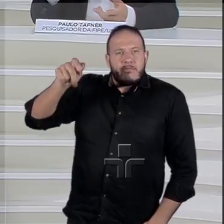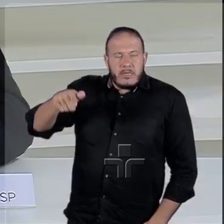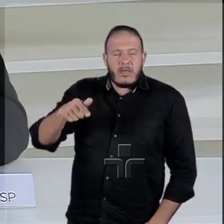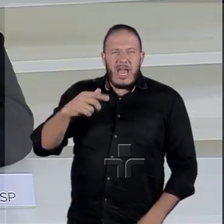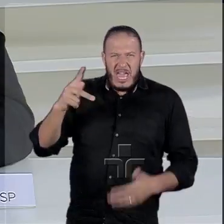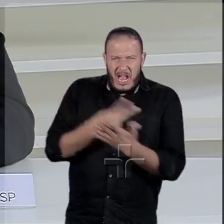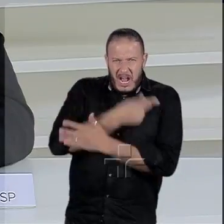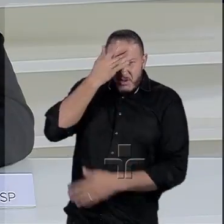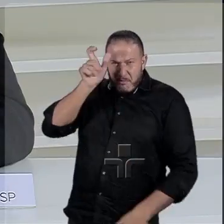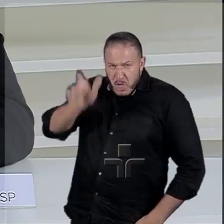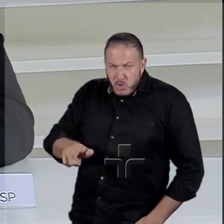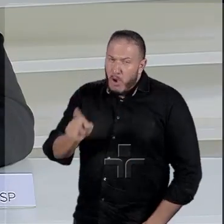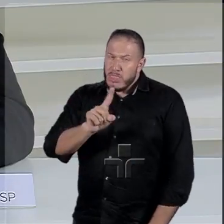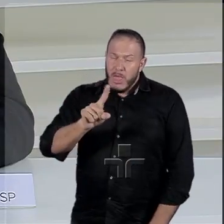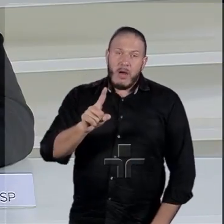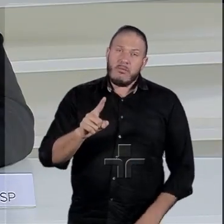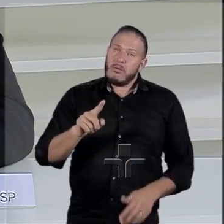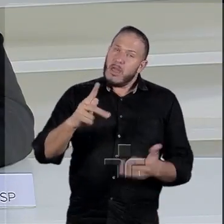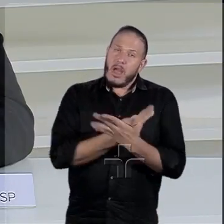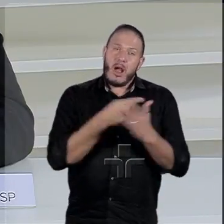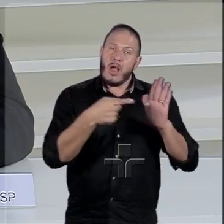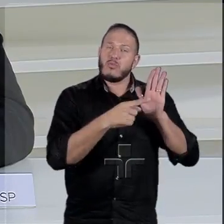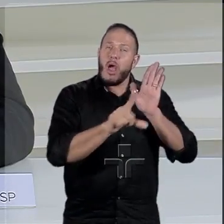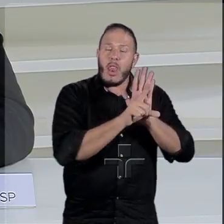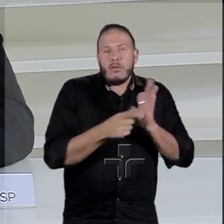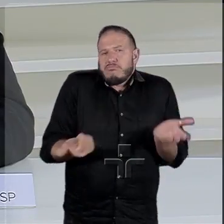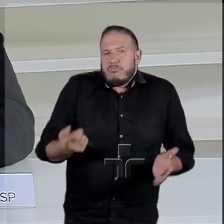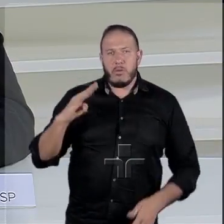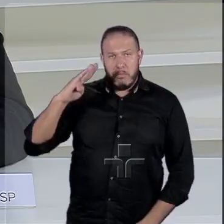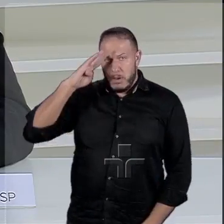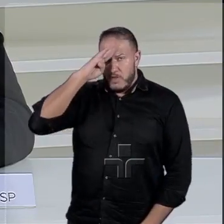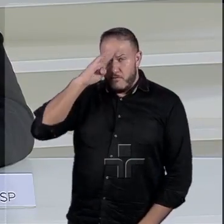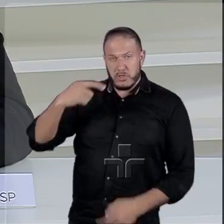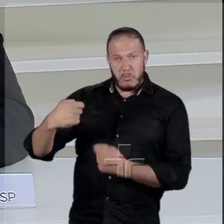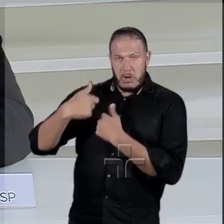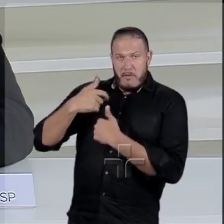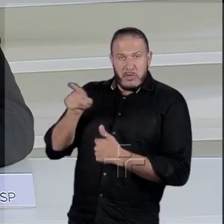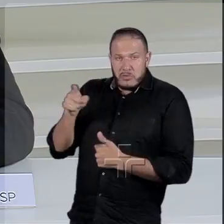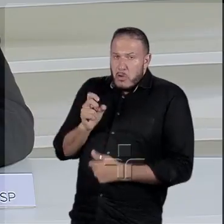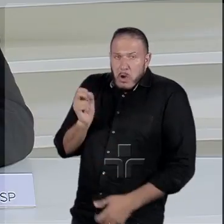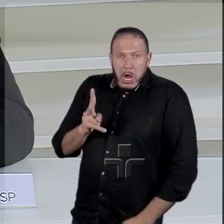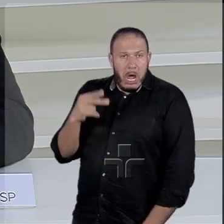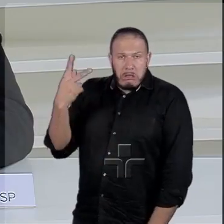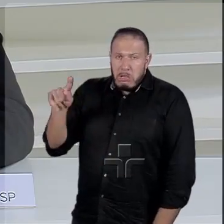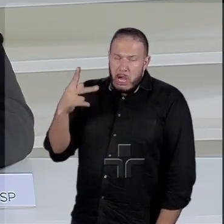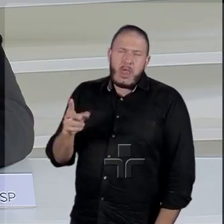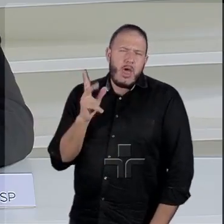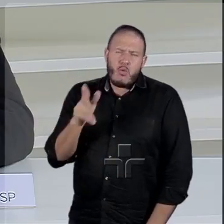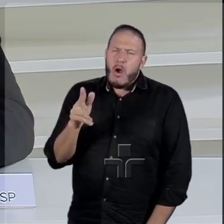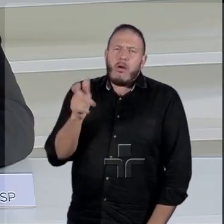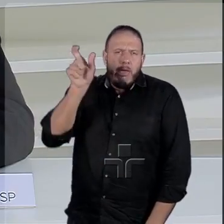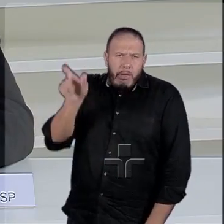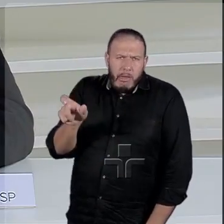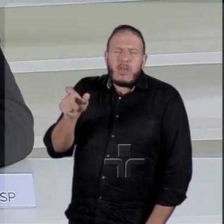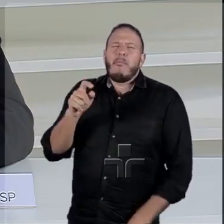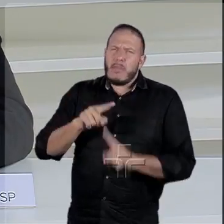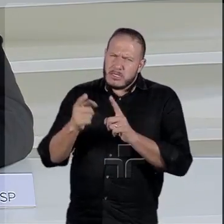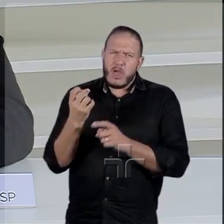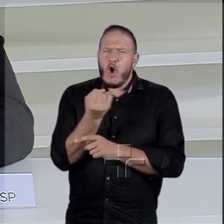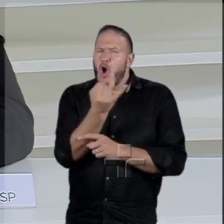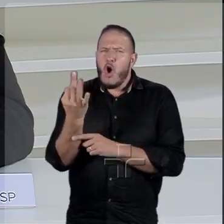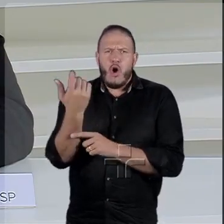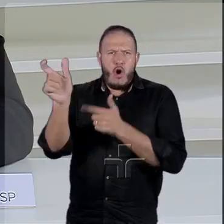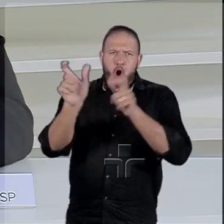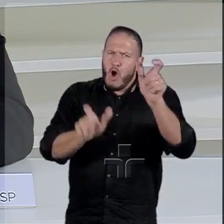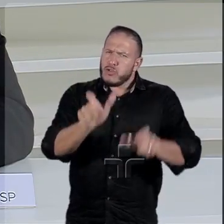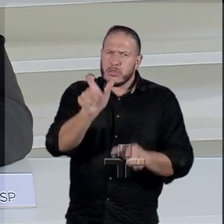Então, o presidente Bolsonaro ele usufruiu de um benefício legal de sair, como outros tantos saíram. Ele é um caso, tantos outros saíram,